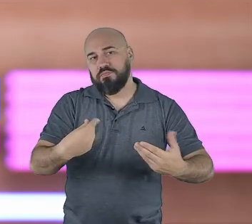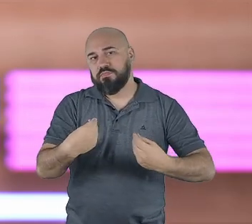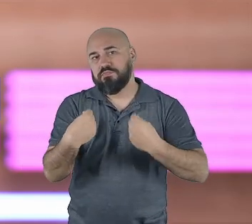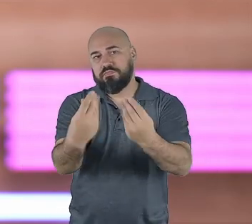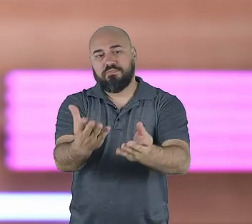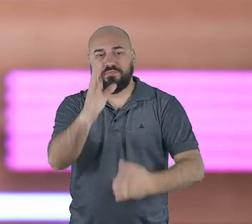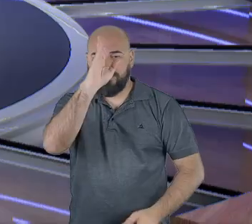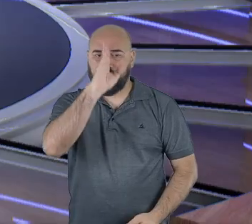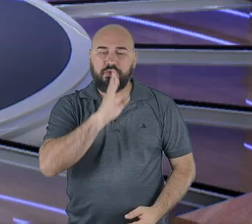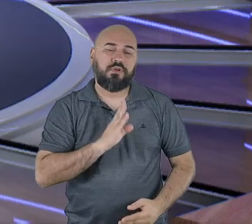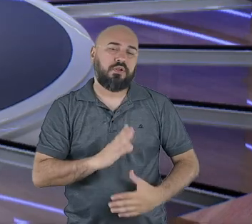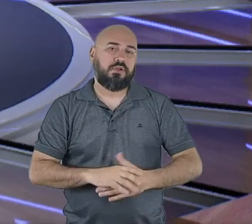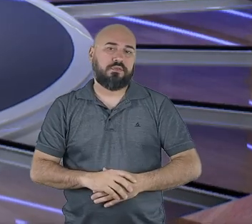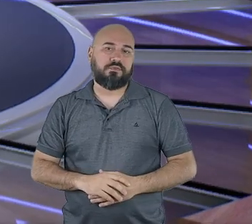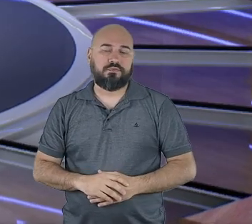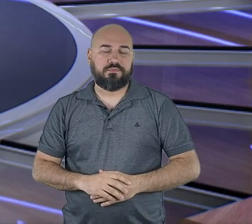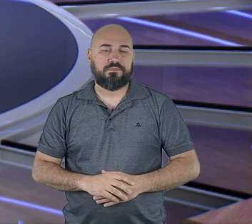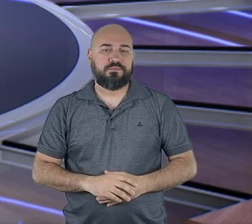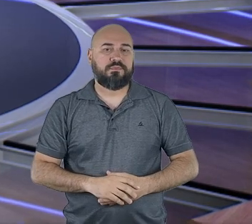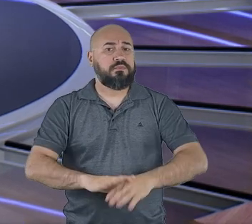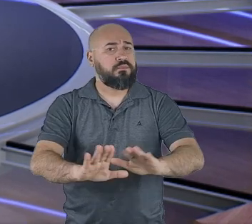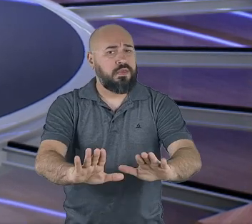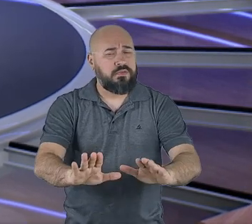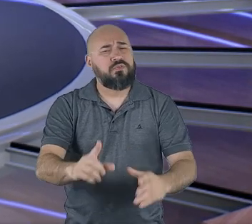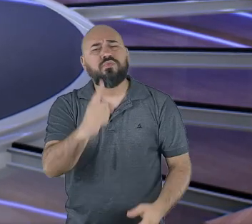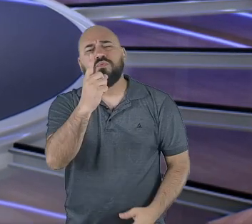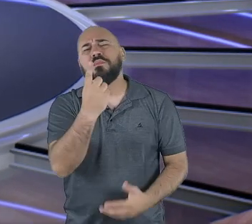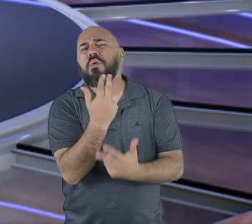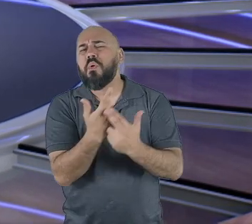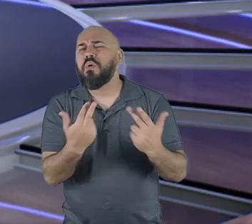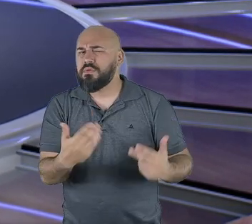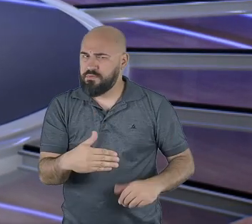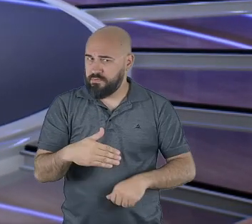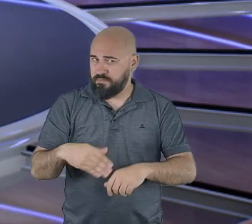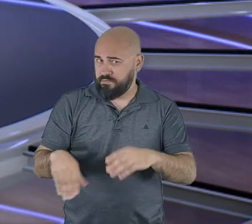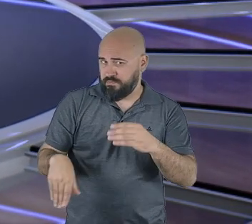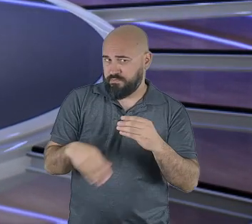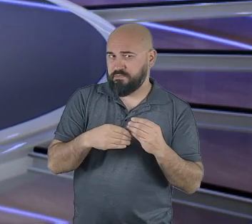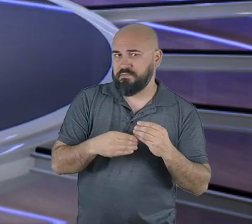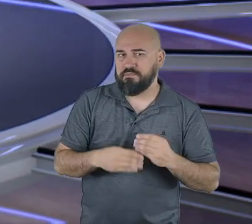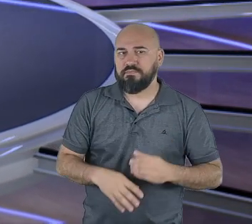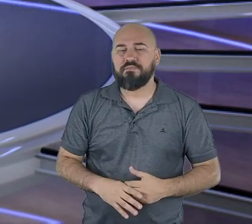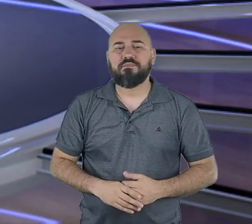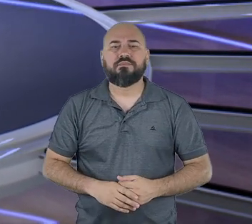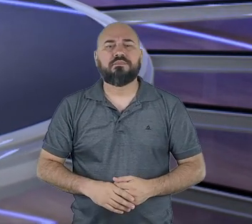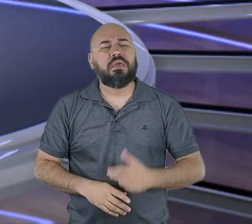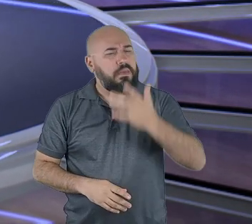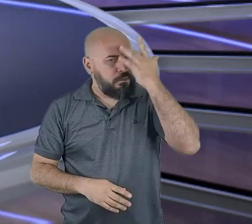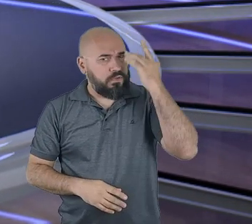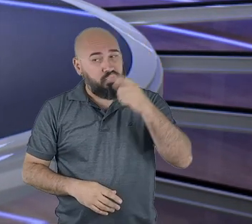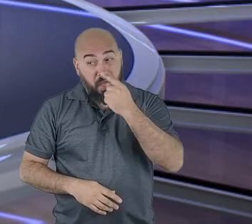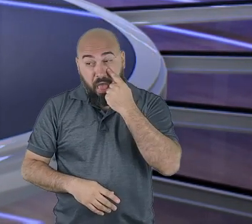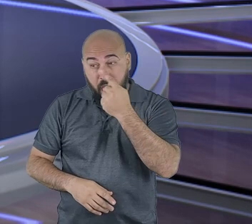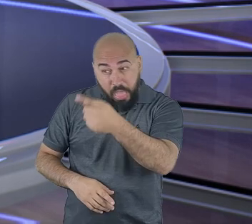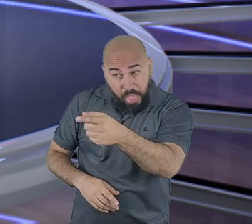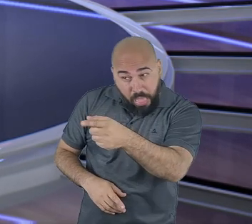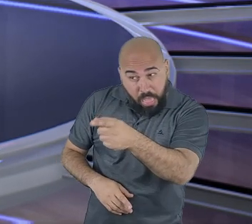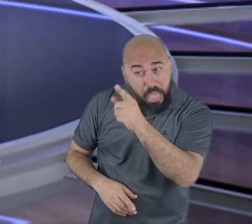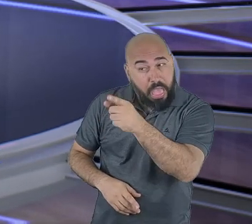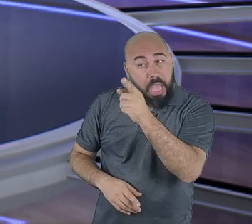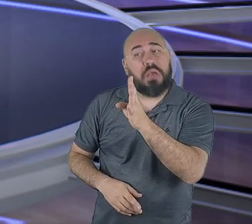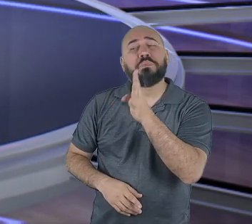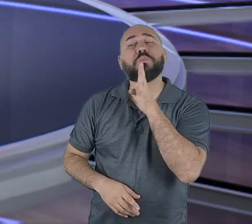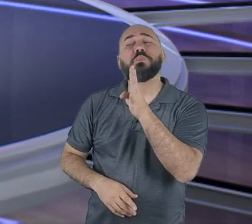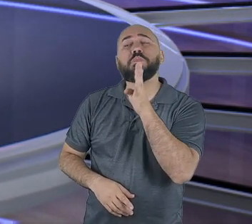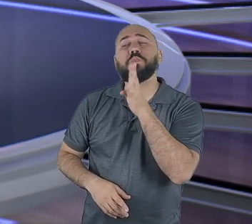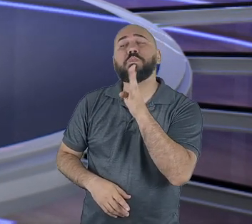você. Um detalhezinho a mais. Tem gente que está me ouvindo falar agora, pensando assim, pastor,